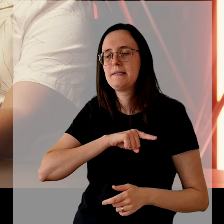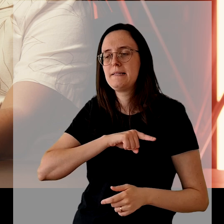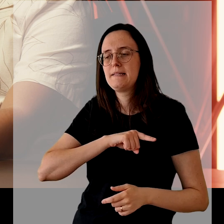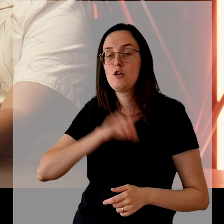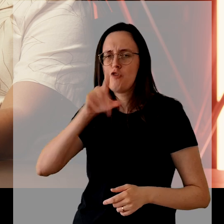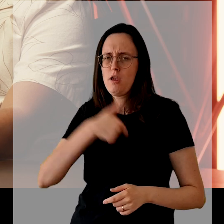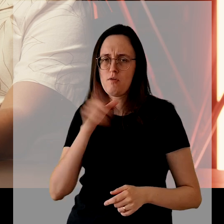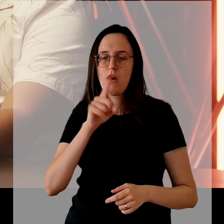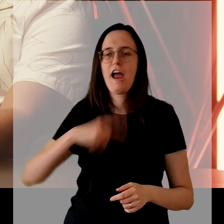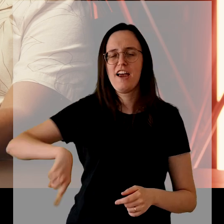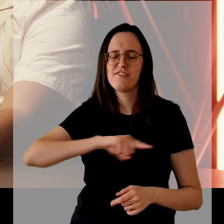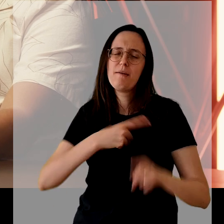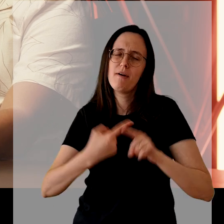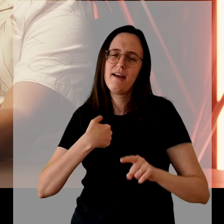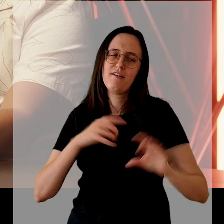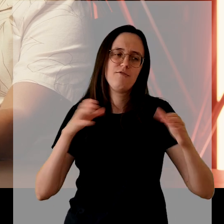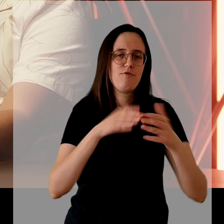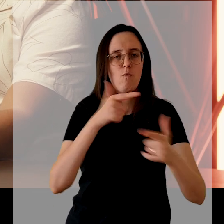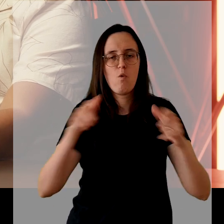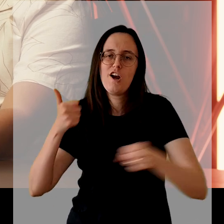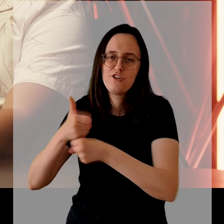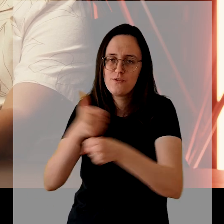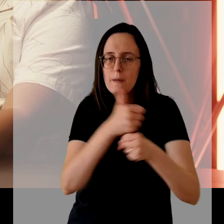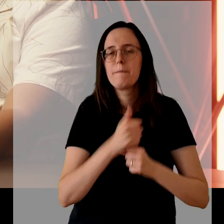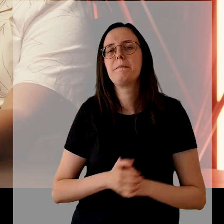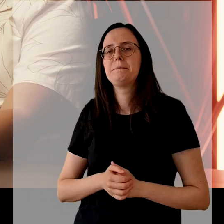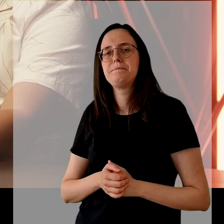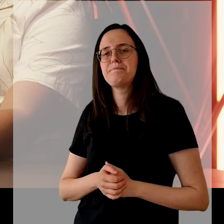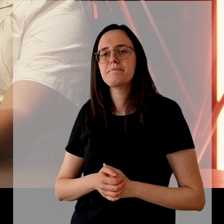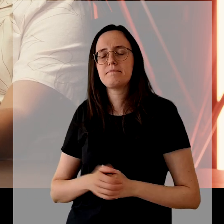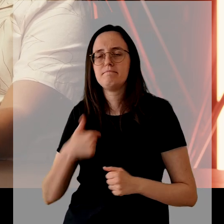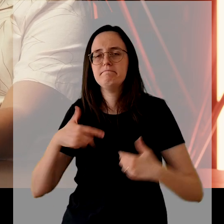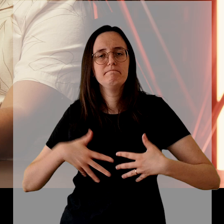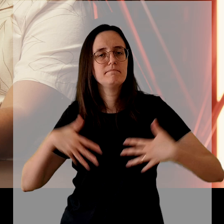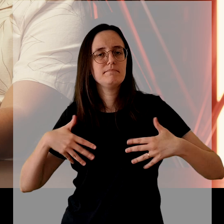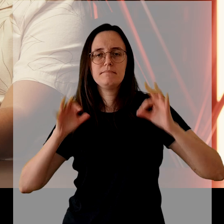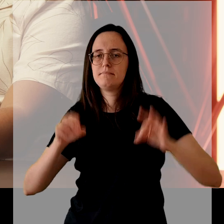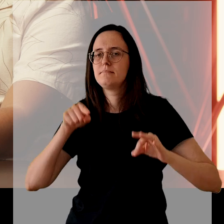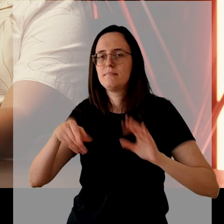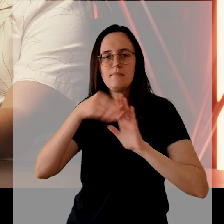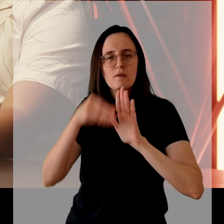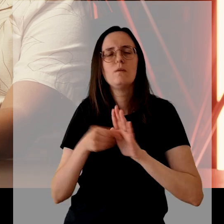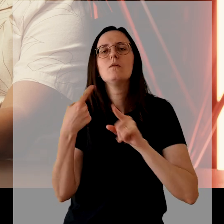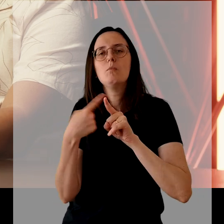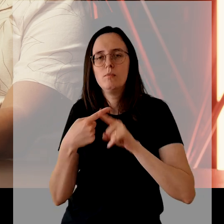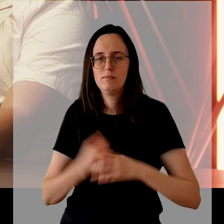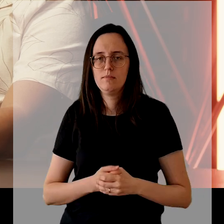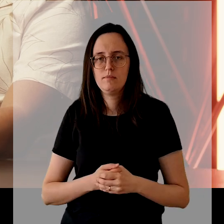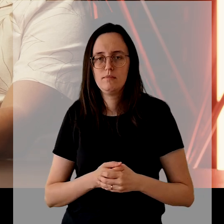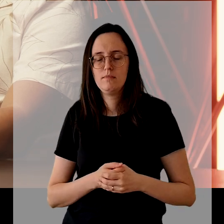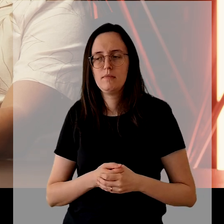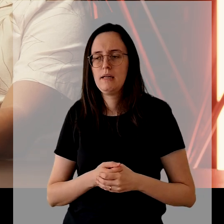tem, não só eu, digo a gente, porque eu e a produtora, os diretores, tem muito orgulho desse conteúdo,